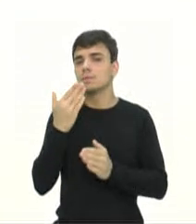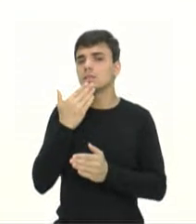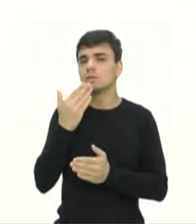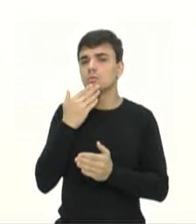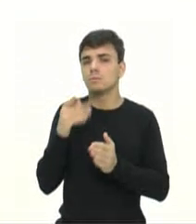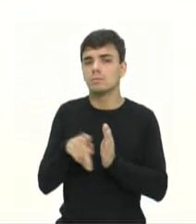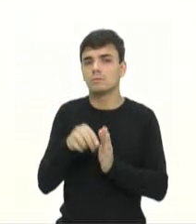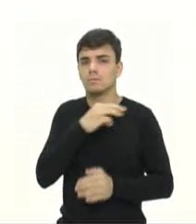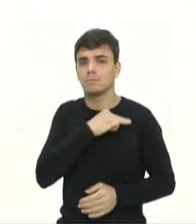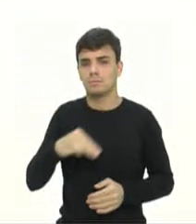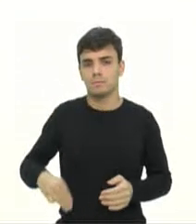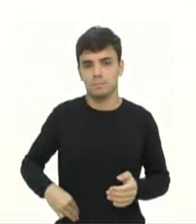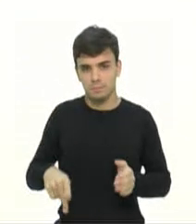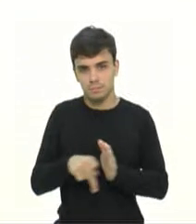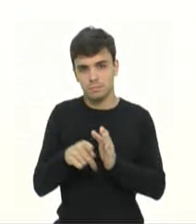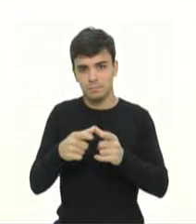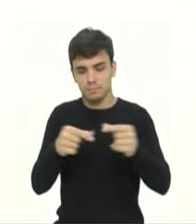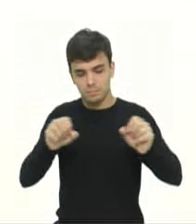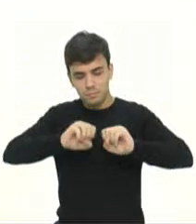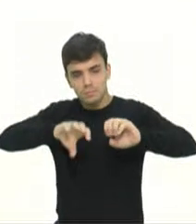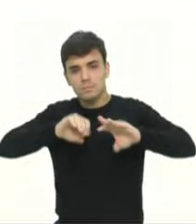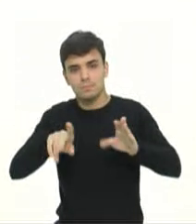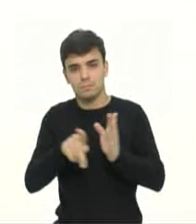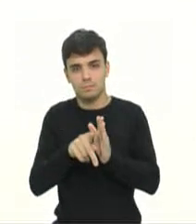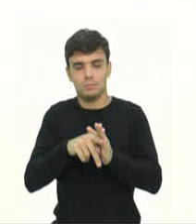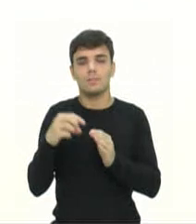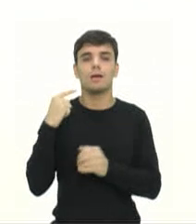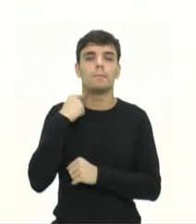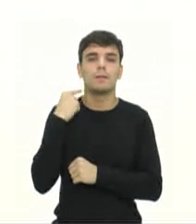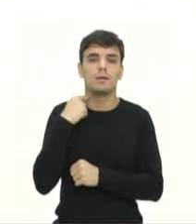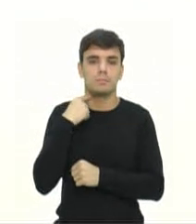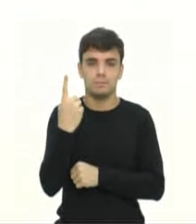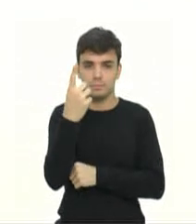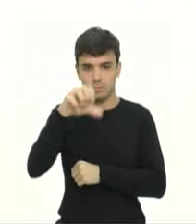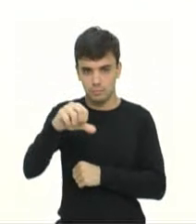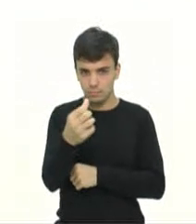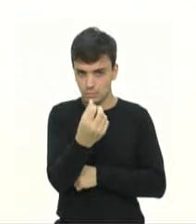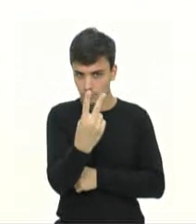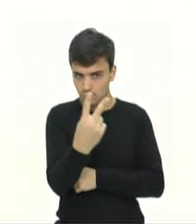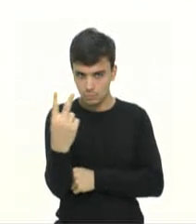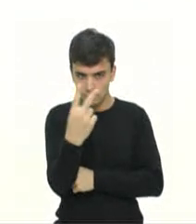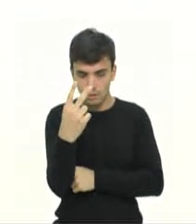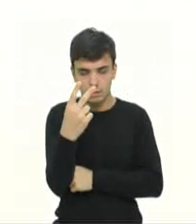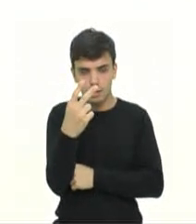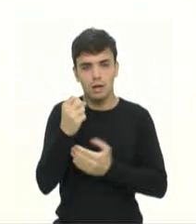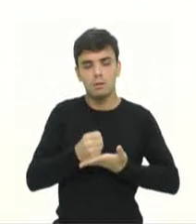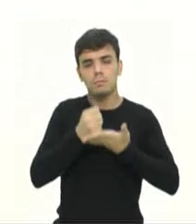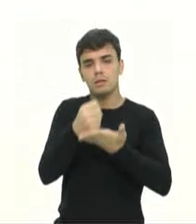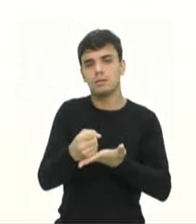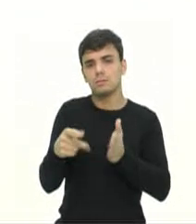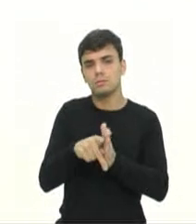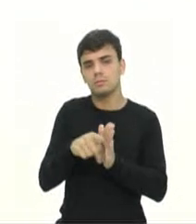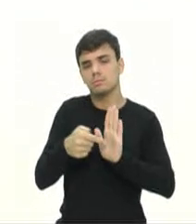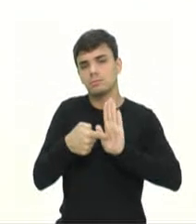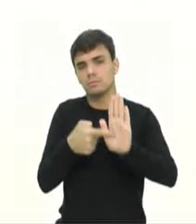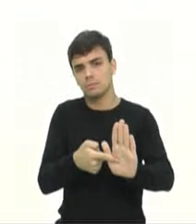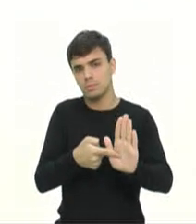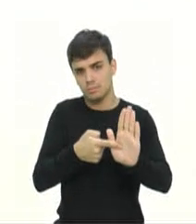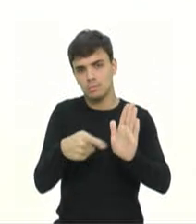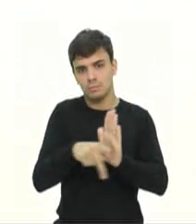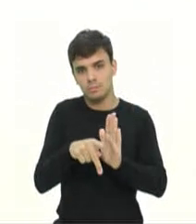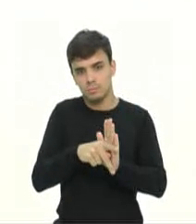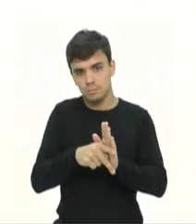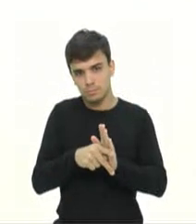pelo Ministério da Educação do Japão, em maio de 1922, a conduzir apresentações de karatê